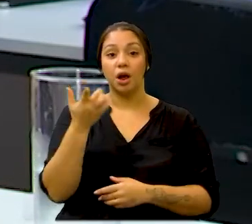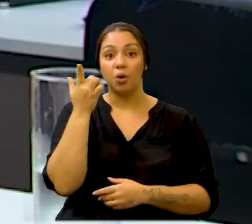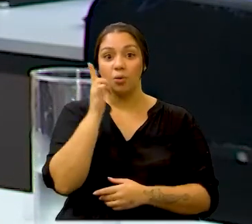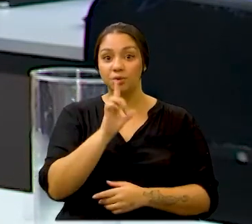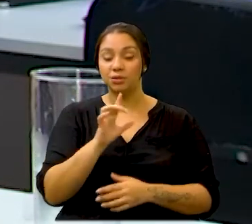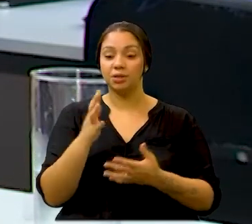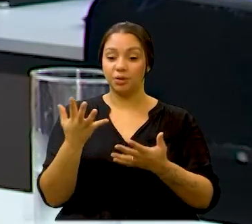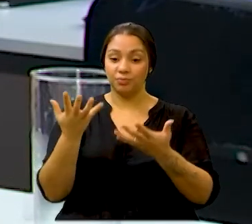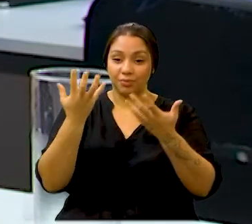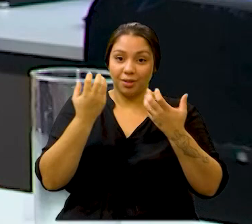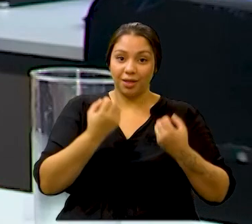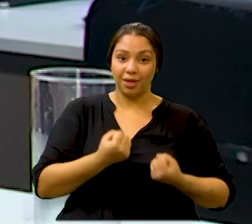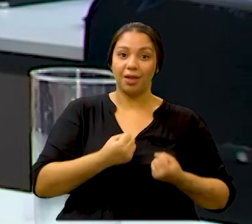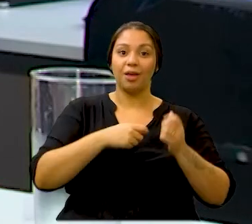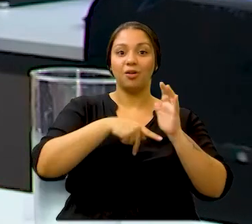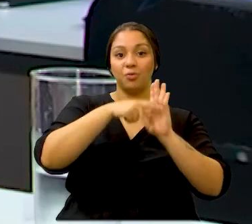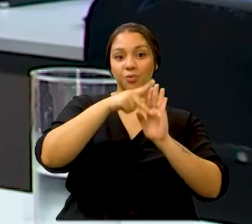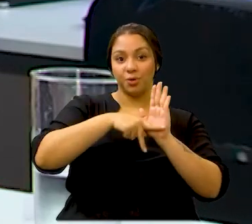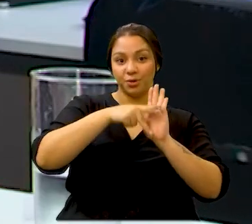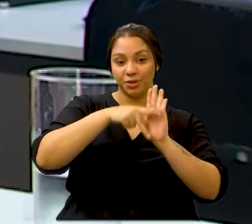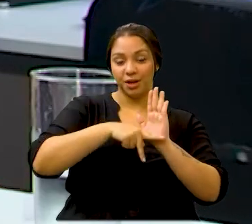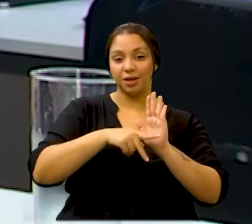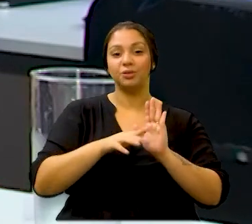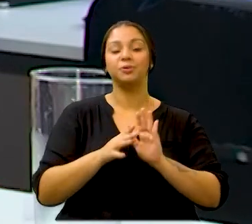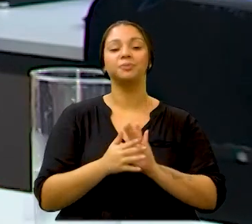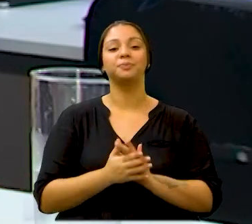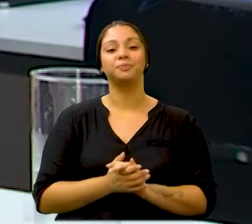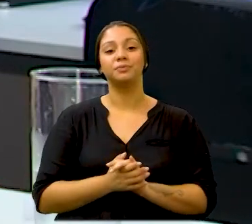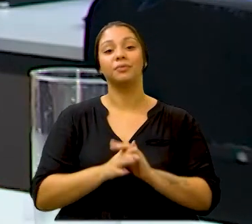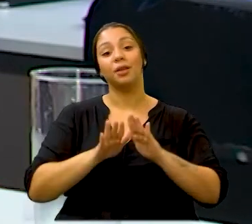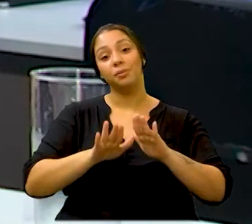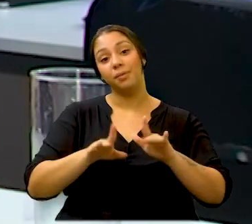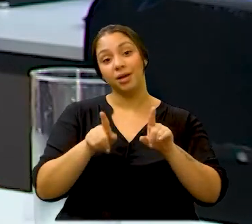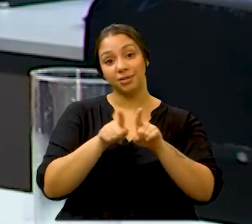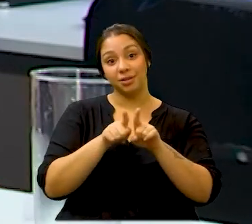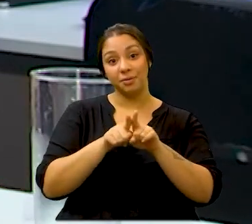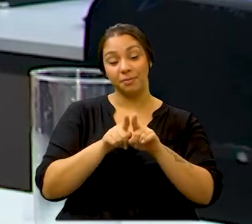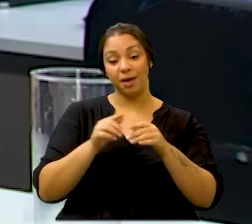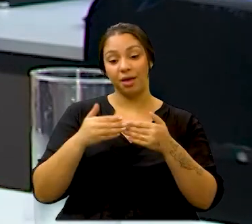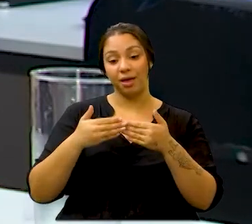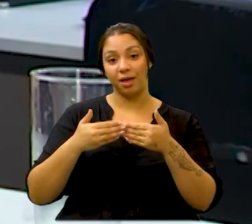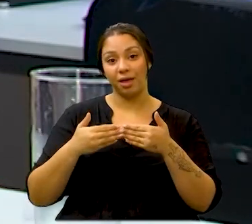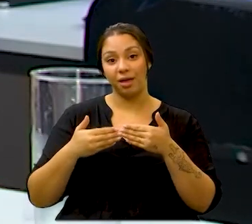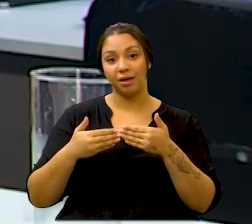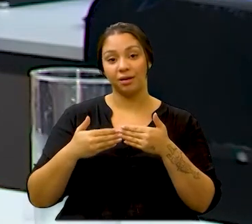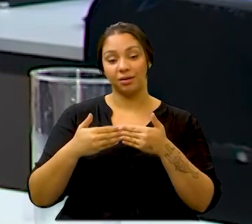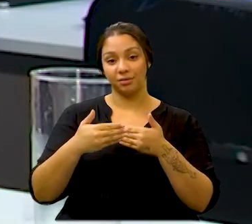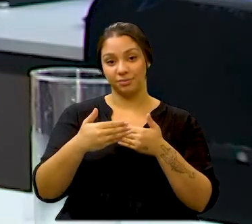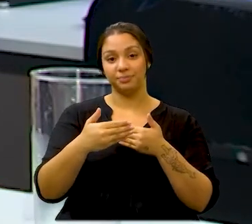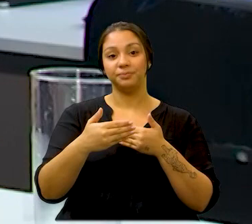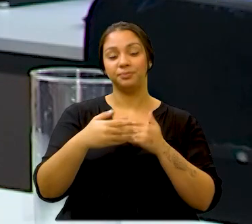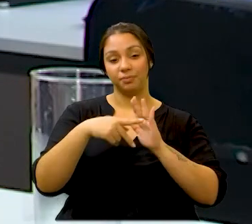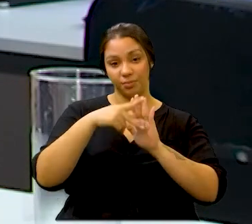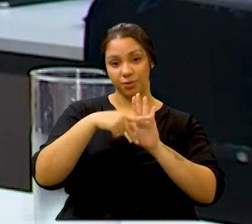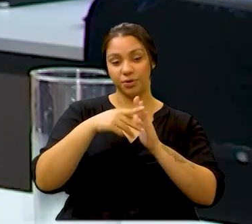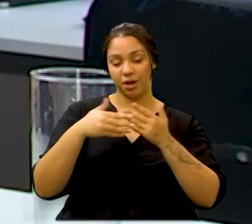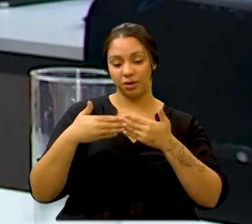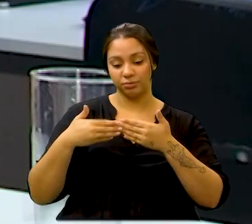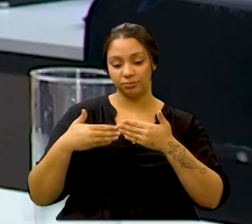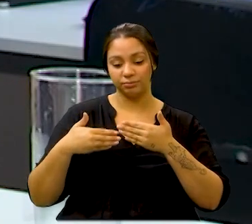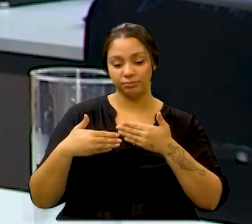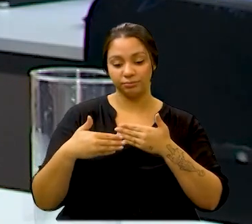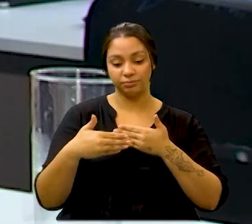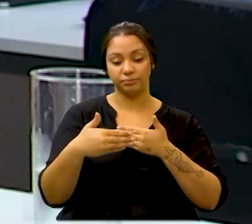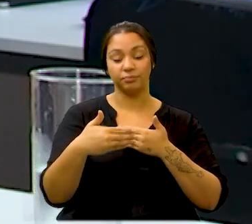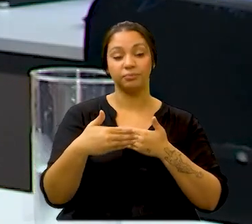conseguiram se apropriar, né, desse projeto, dessa ação, mas também, ao fim de todos esses